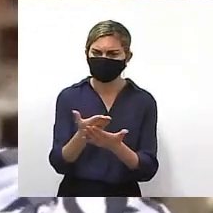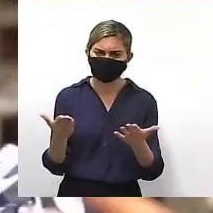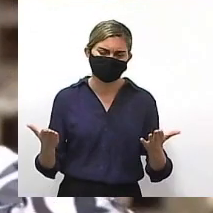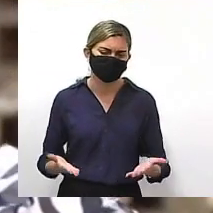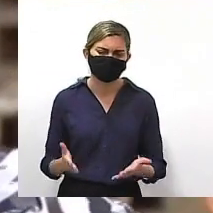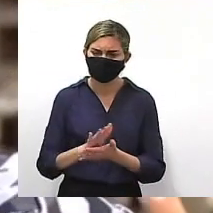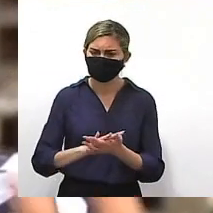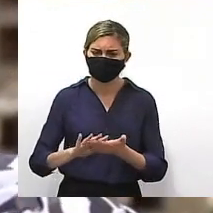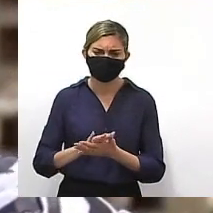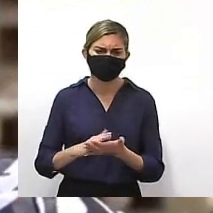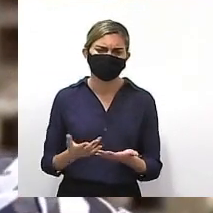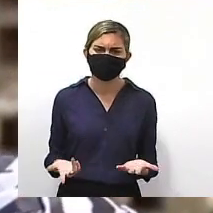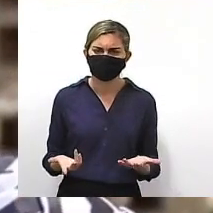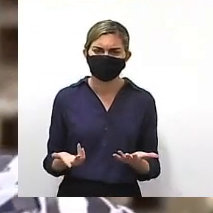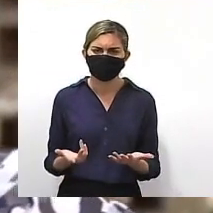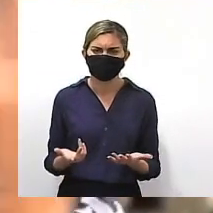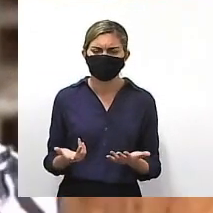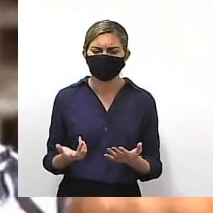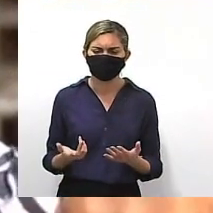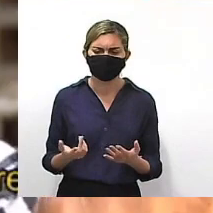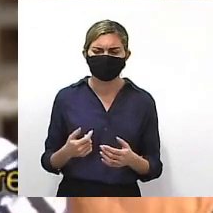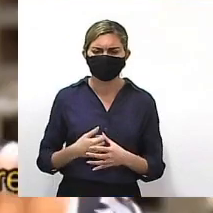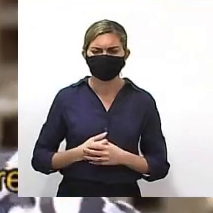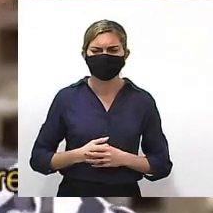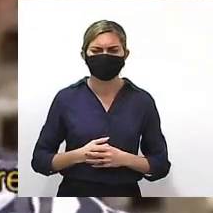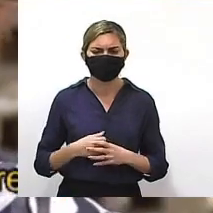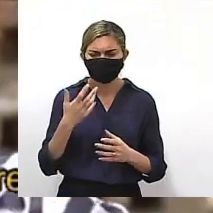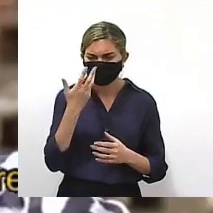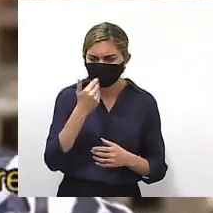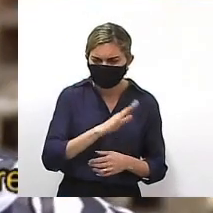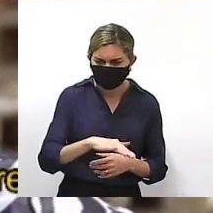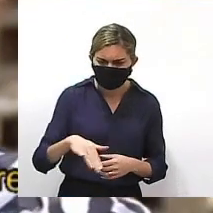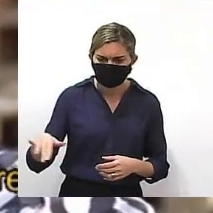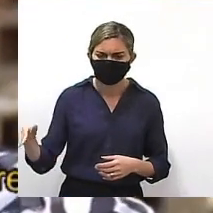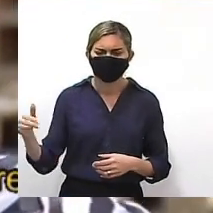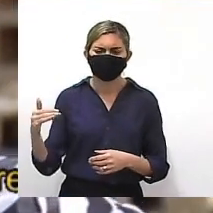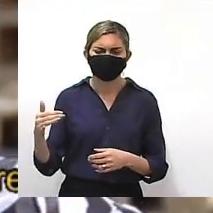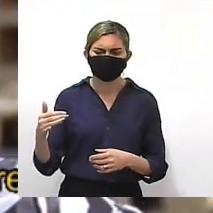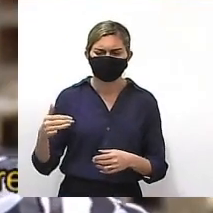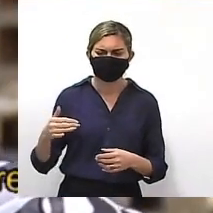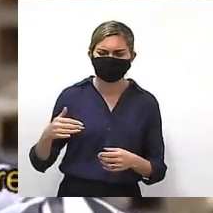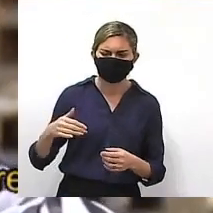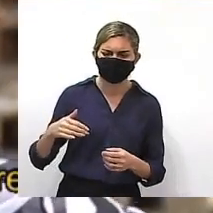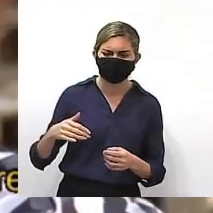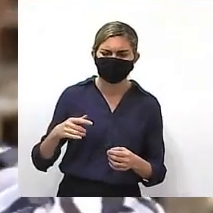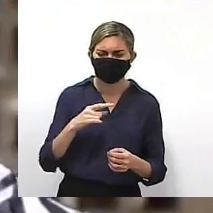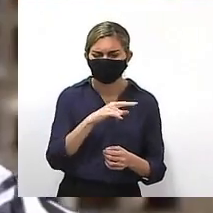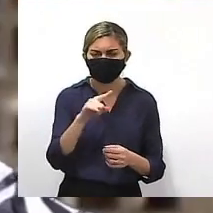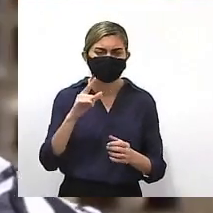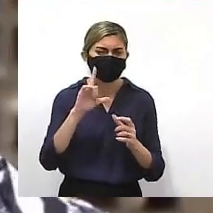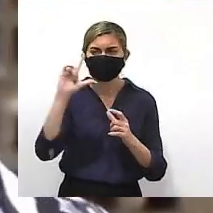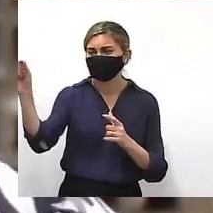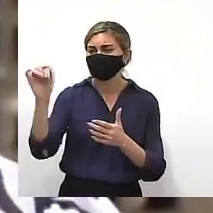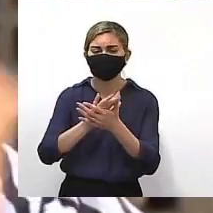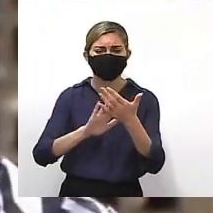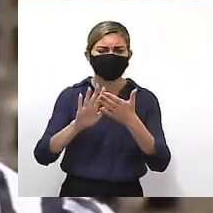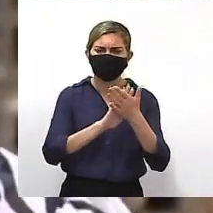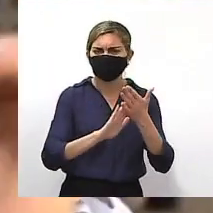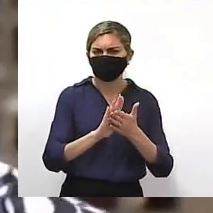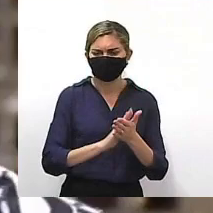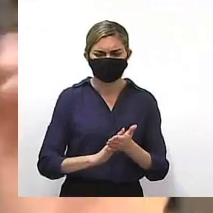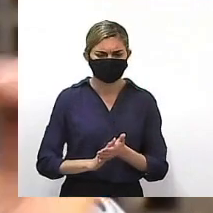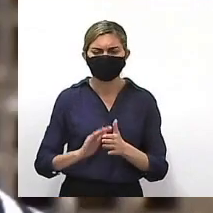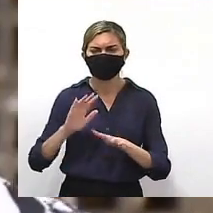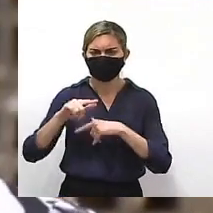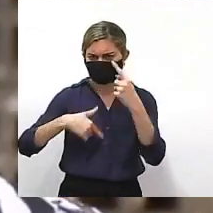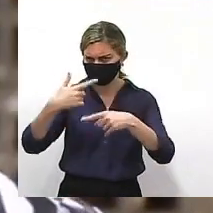Eles não passavam para o outro lado, porque pagava. Aí as crianças eram tudo aqui, não saíam daqui para canto nenhum. Mas depois foram chegando os